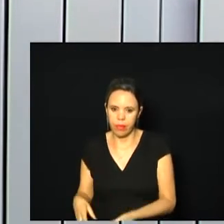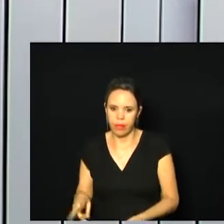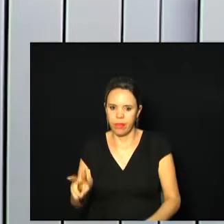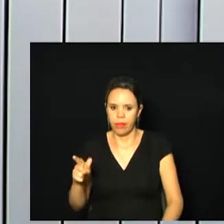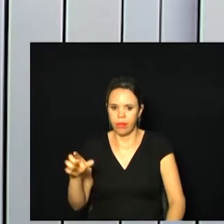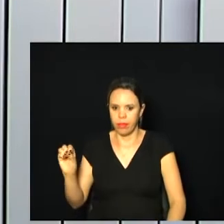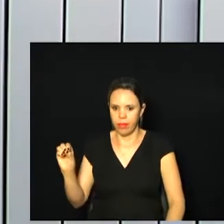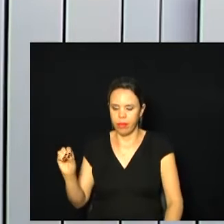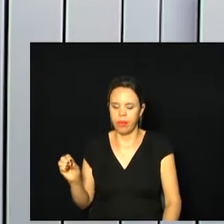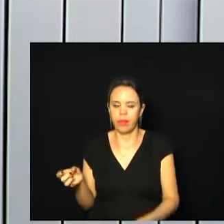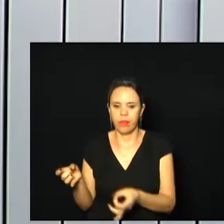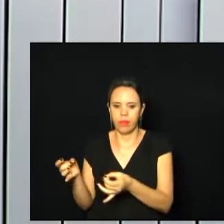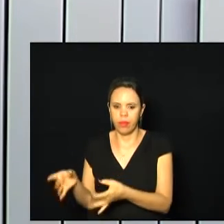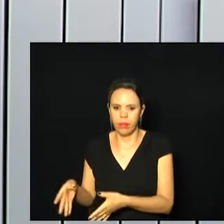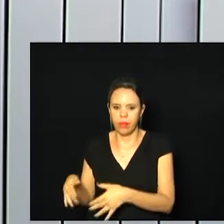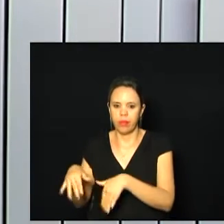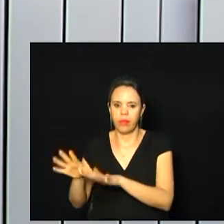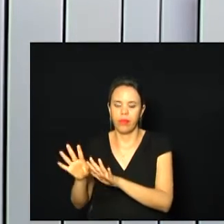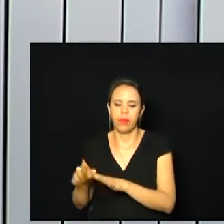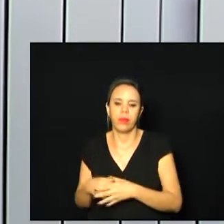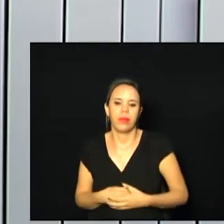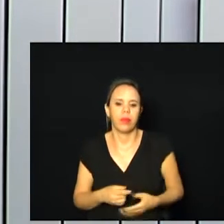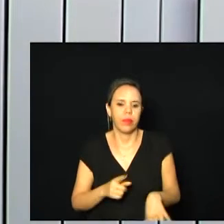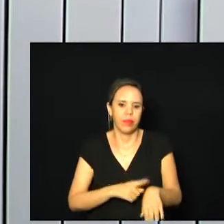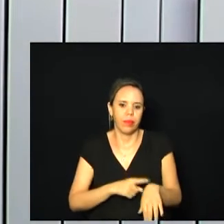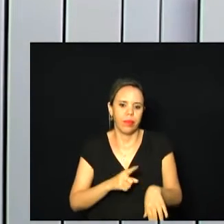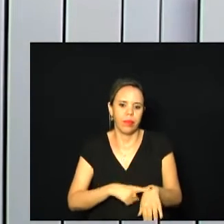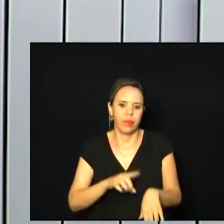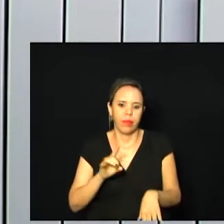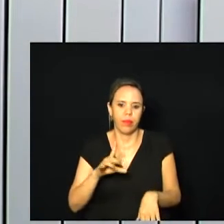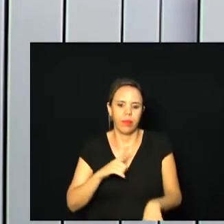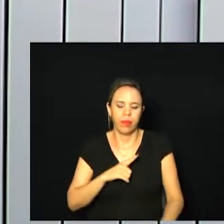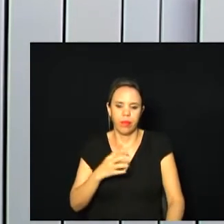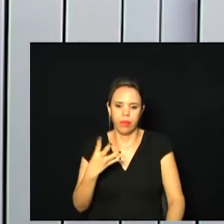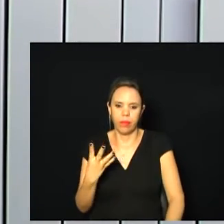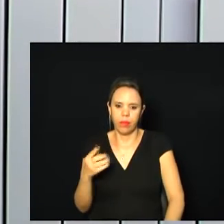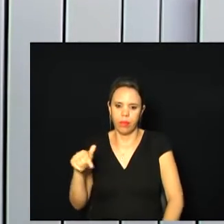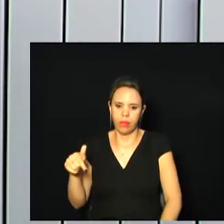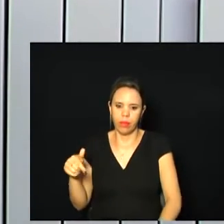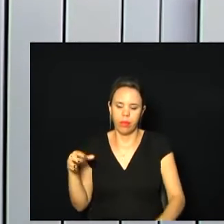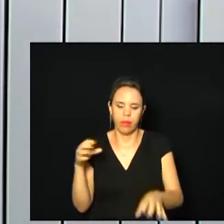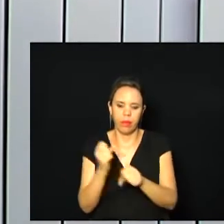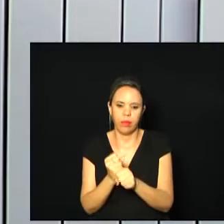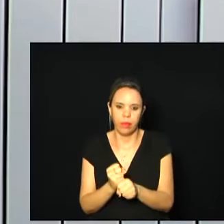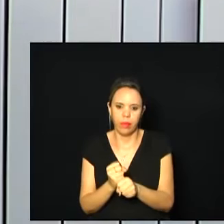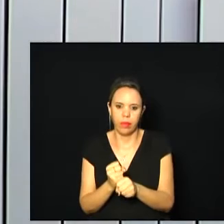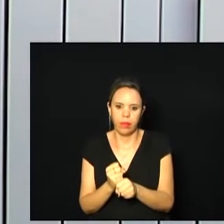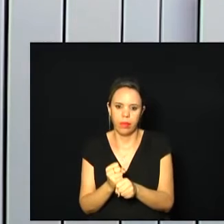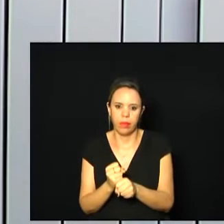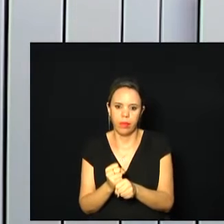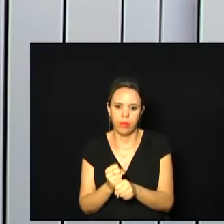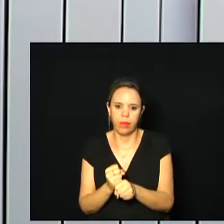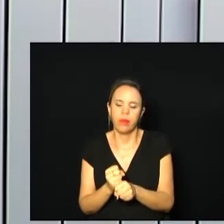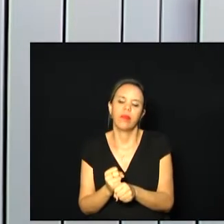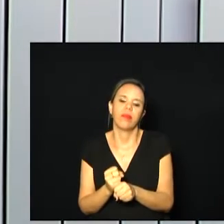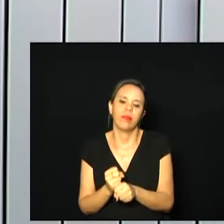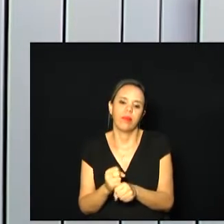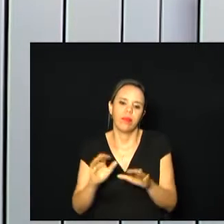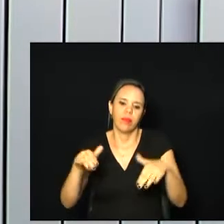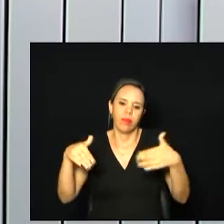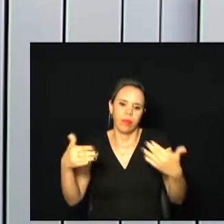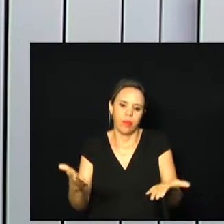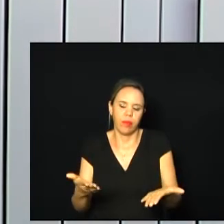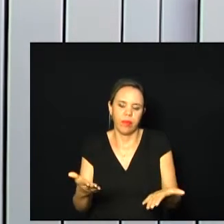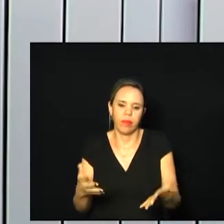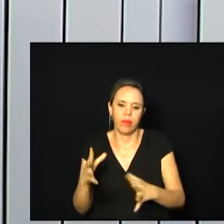para trás na tabela de classificação, que neste momento tem apenas 47 pontos, então praticamente o Vasco está fora